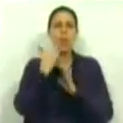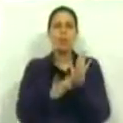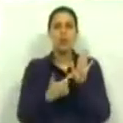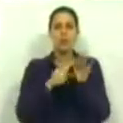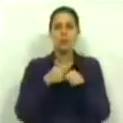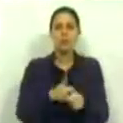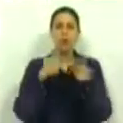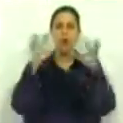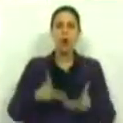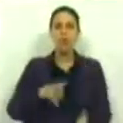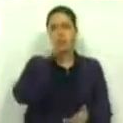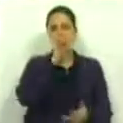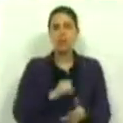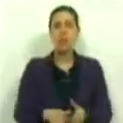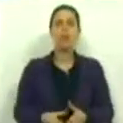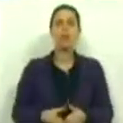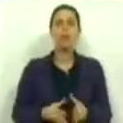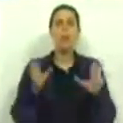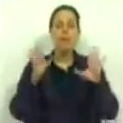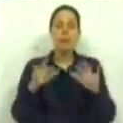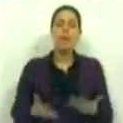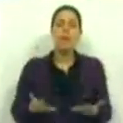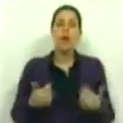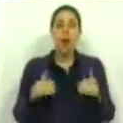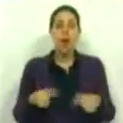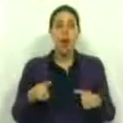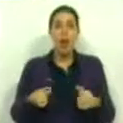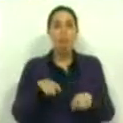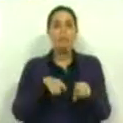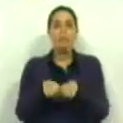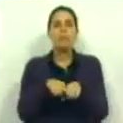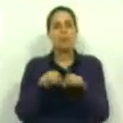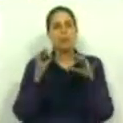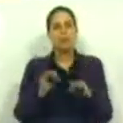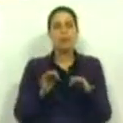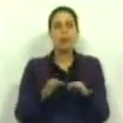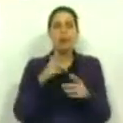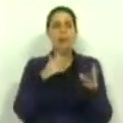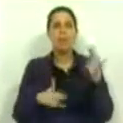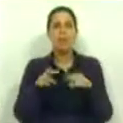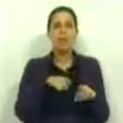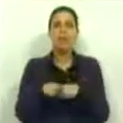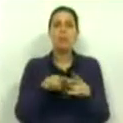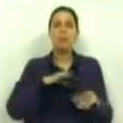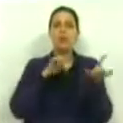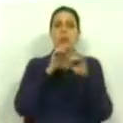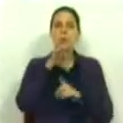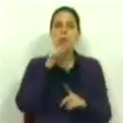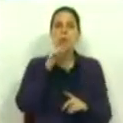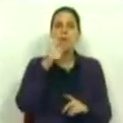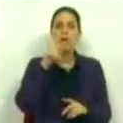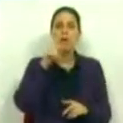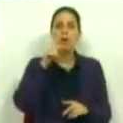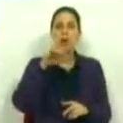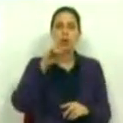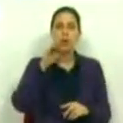constitucionalidade do Orçamento do Estado. Mas agora temos, politicamente, isto é uma crítica política, Sr. Deputado António José